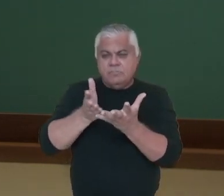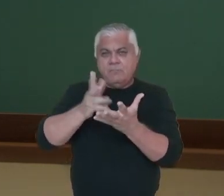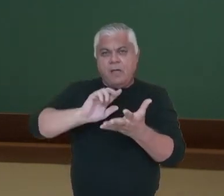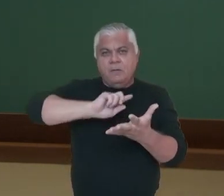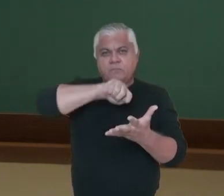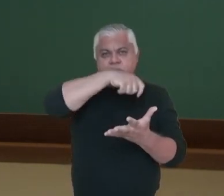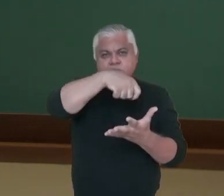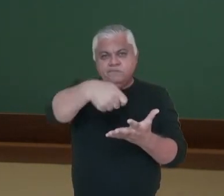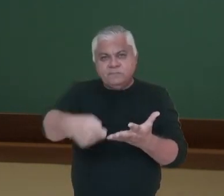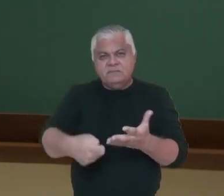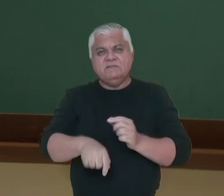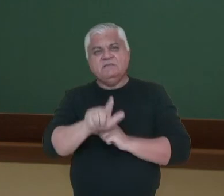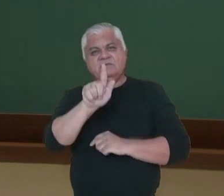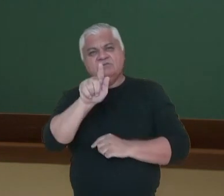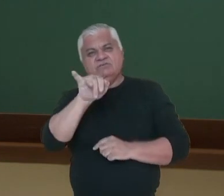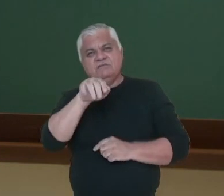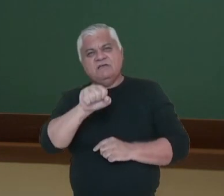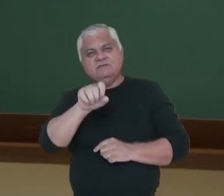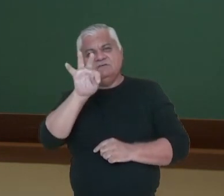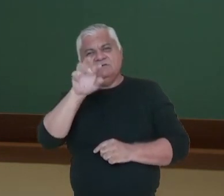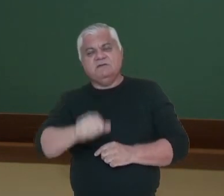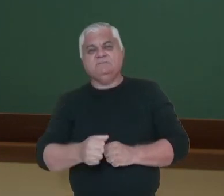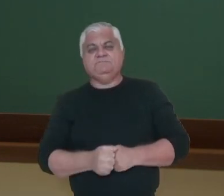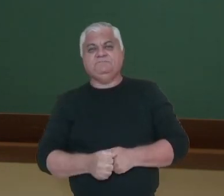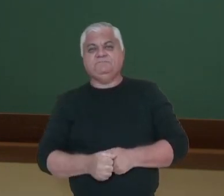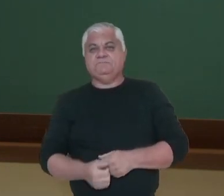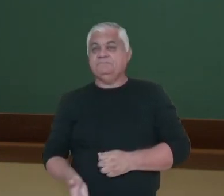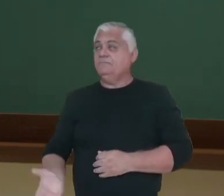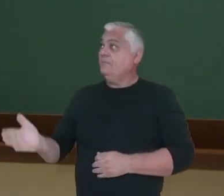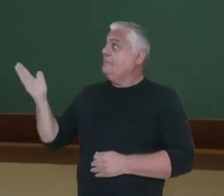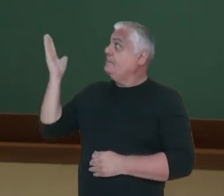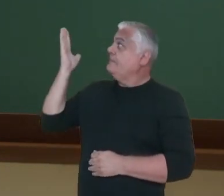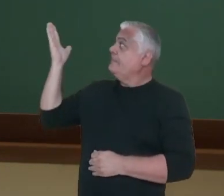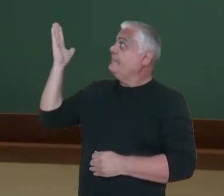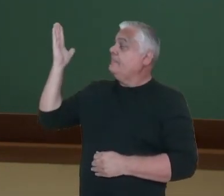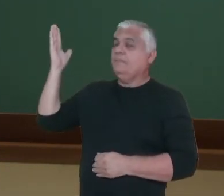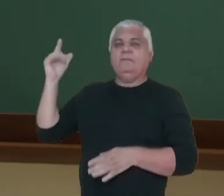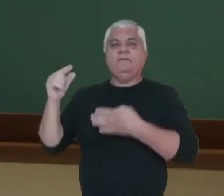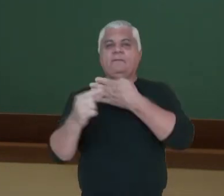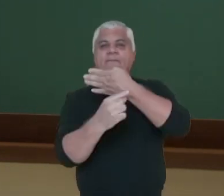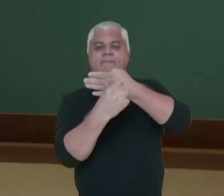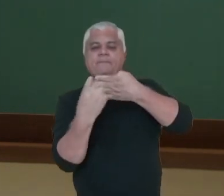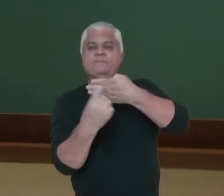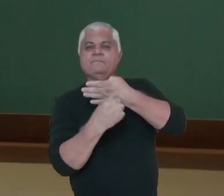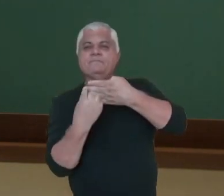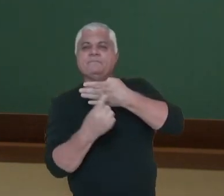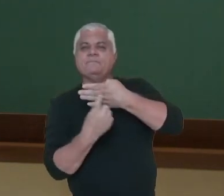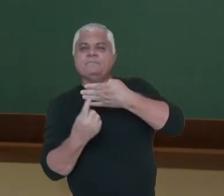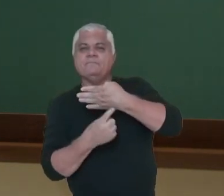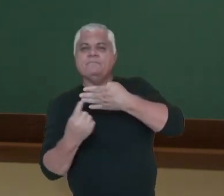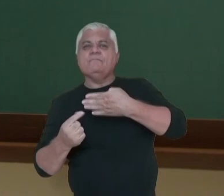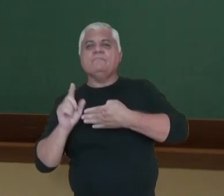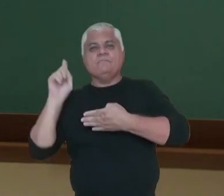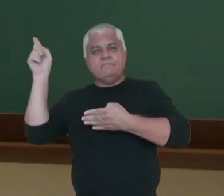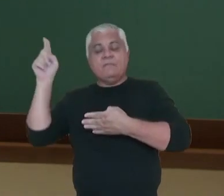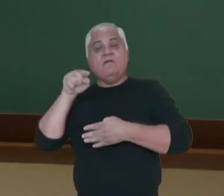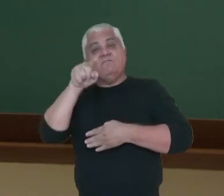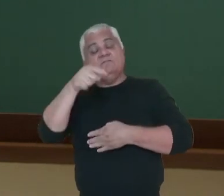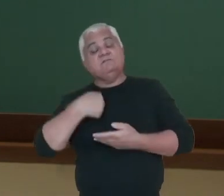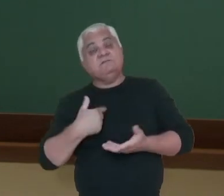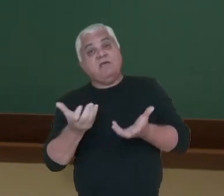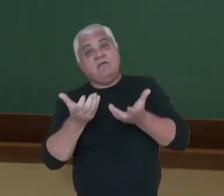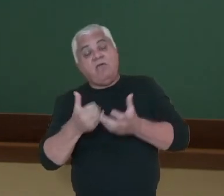em relação à ginástica. Eu deixo para vocês as referências que nós utilizamos na aula de hoje, se vocês